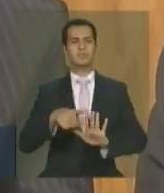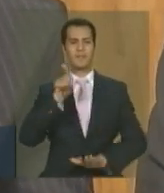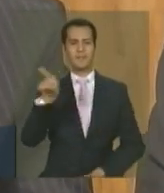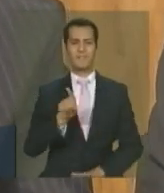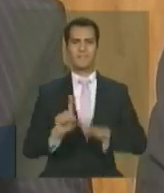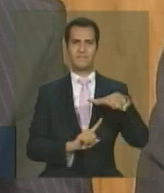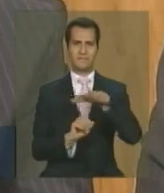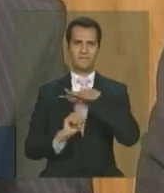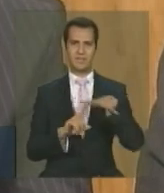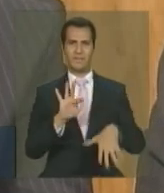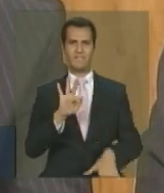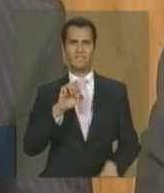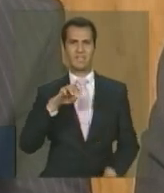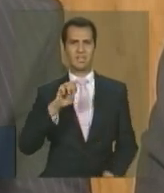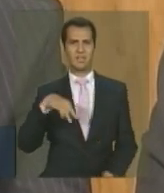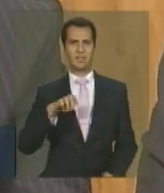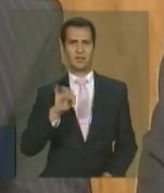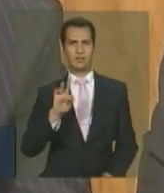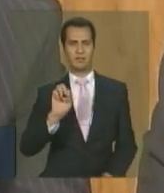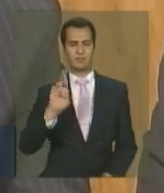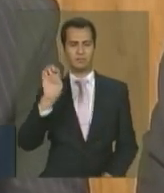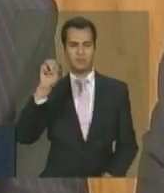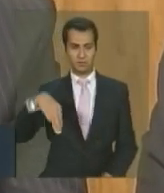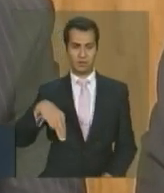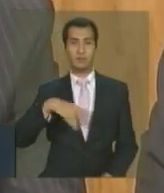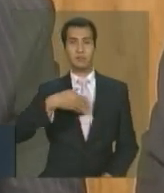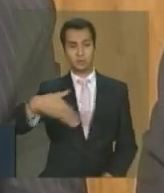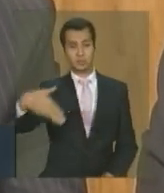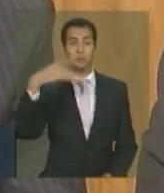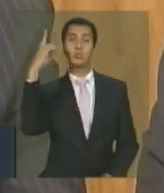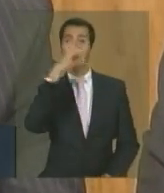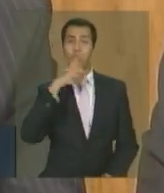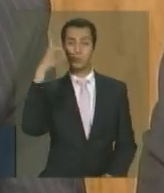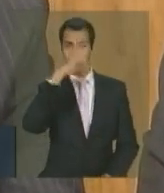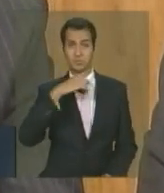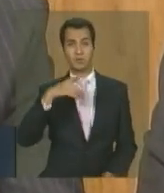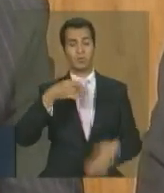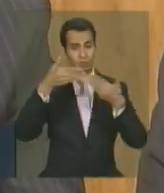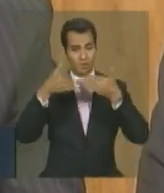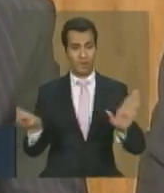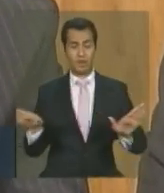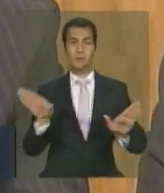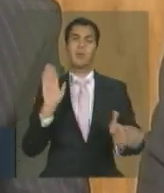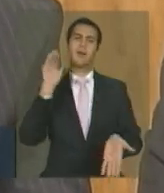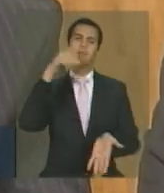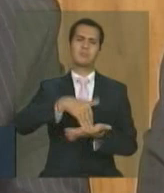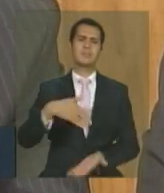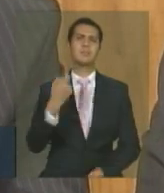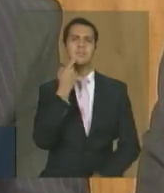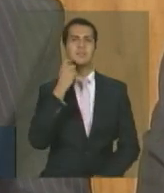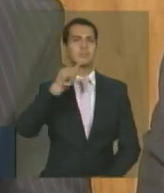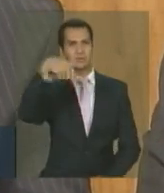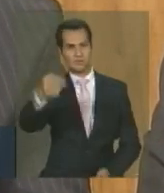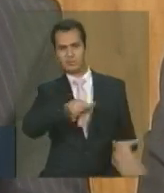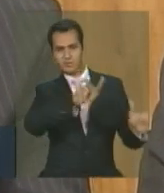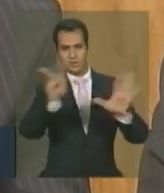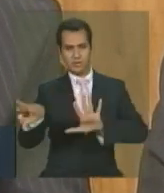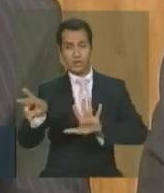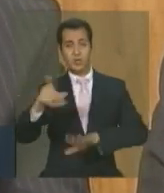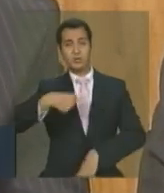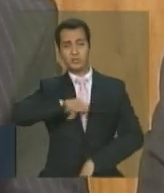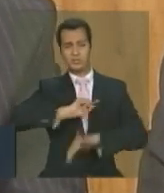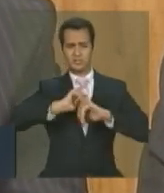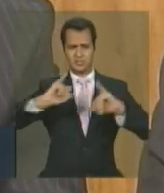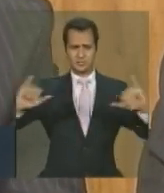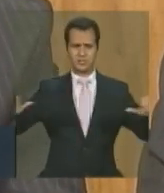feira do transporte que se inicia domingo e vai até sexta-feira da semana que vem, muitas novidades